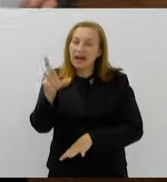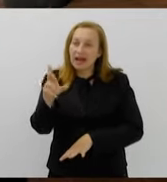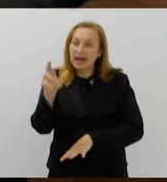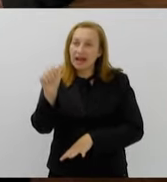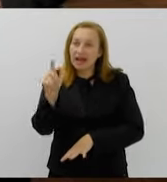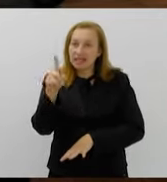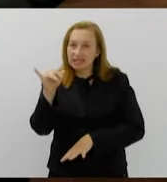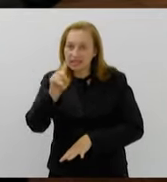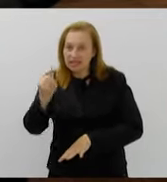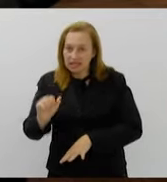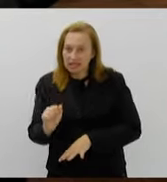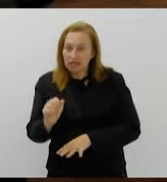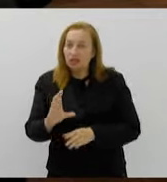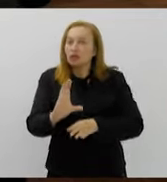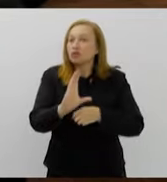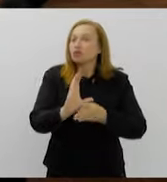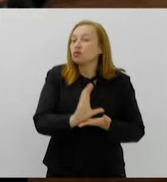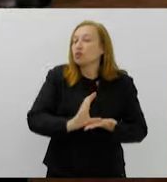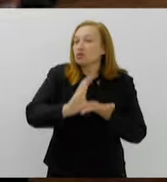fech o entend